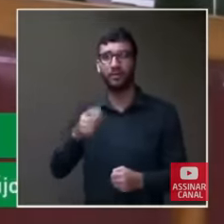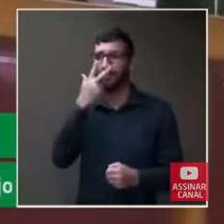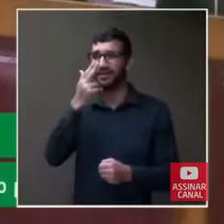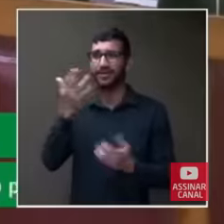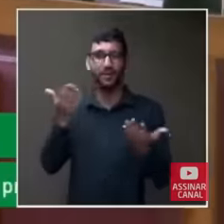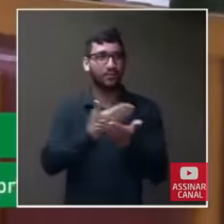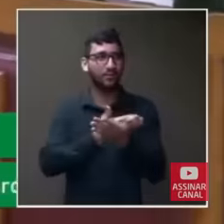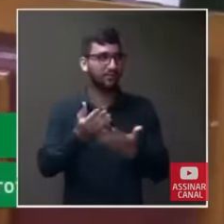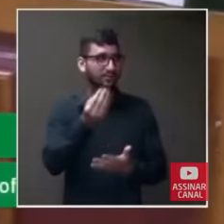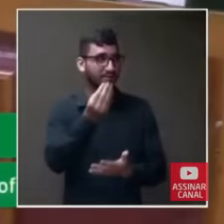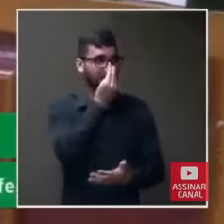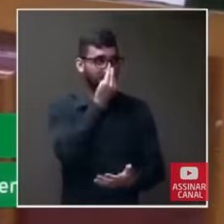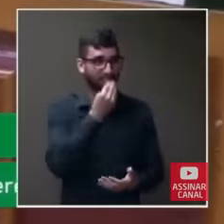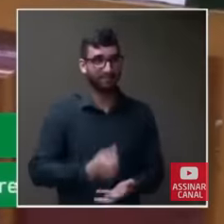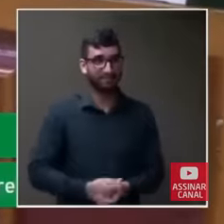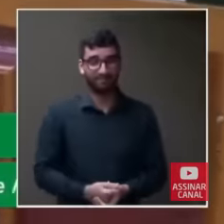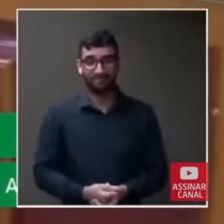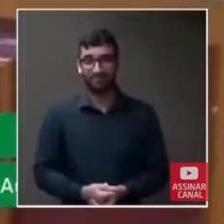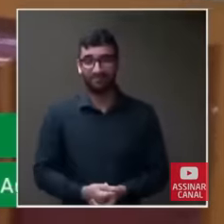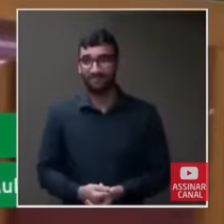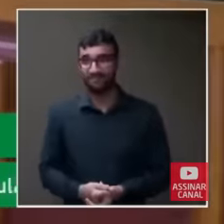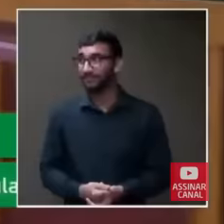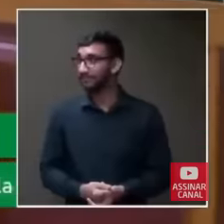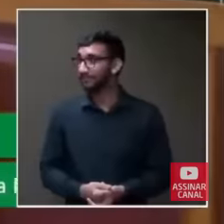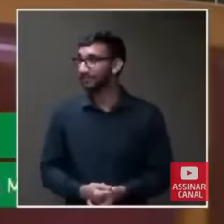Circo, começou o circo. Começou o circo.